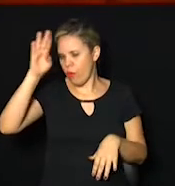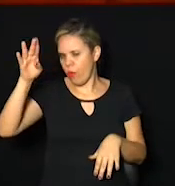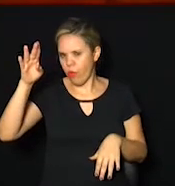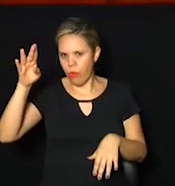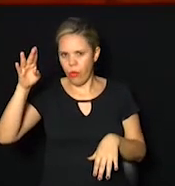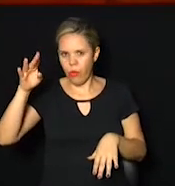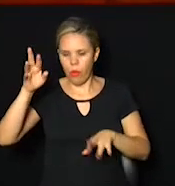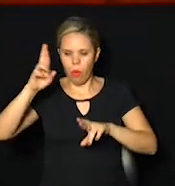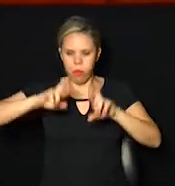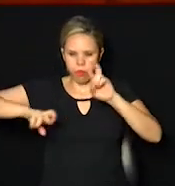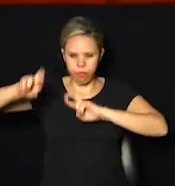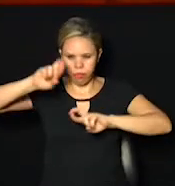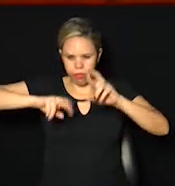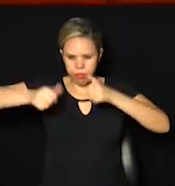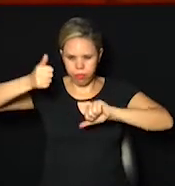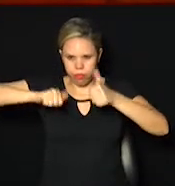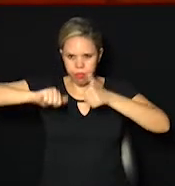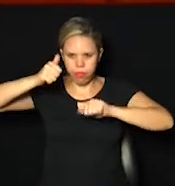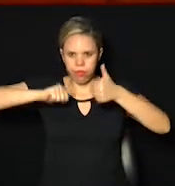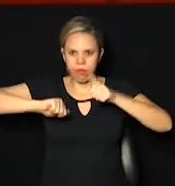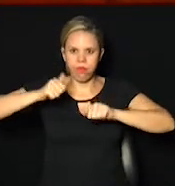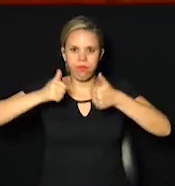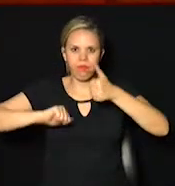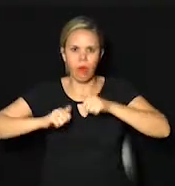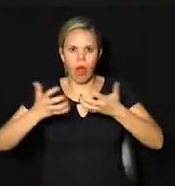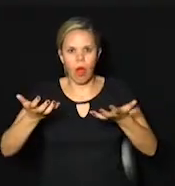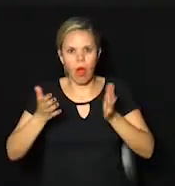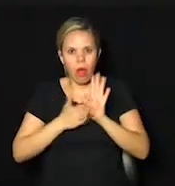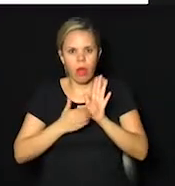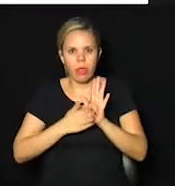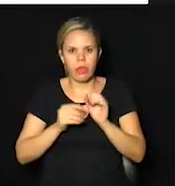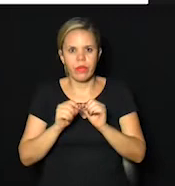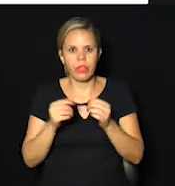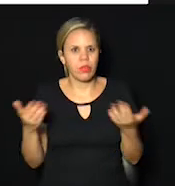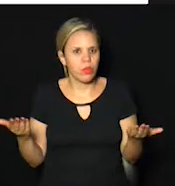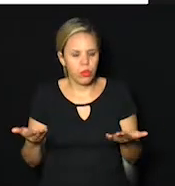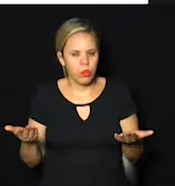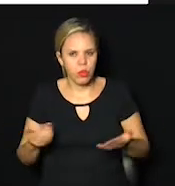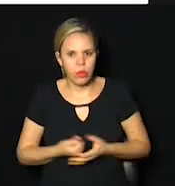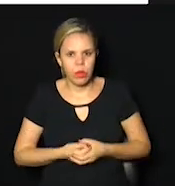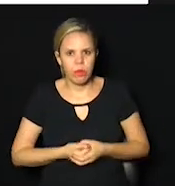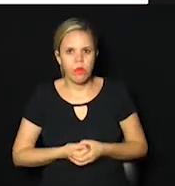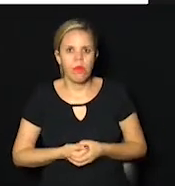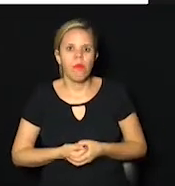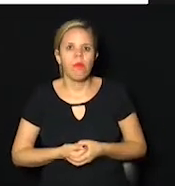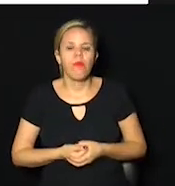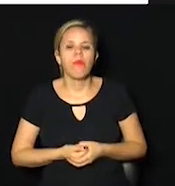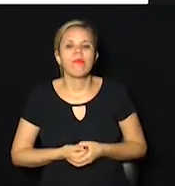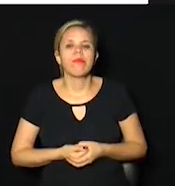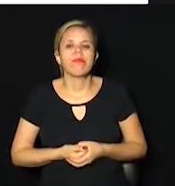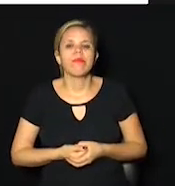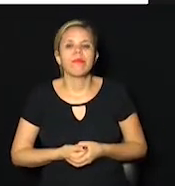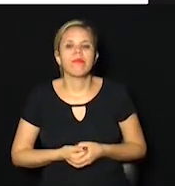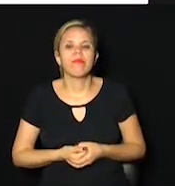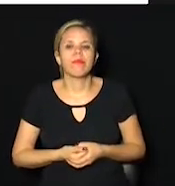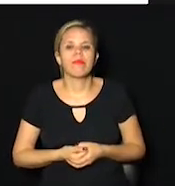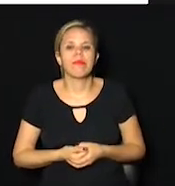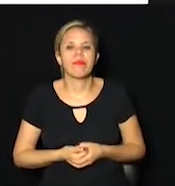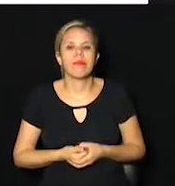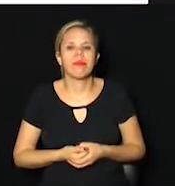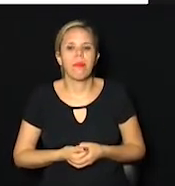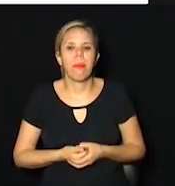a análise, que é o que a gente pretende fazer hoje. Então, eu vou fazer aqui um